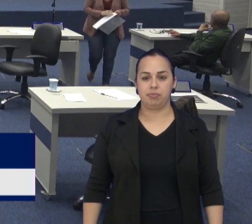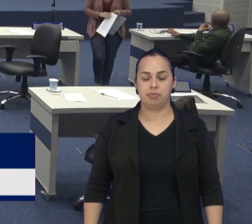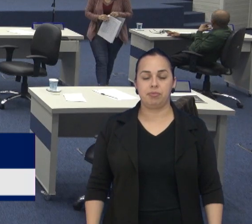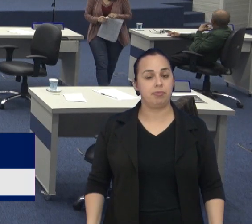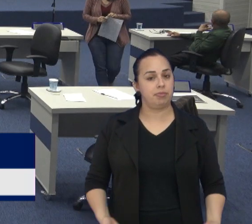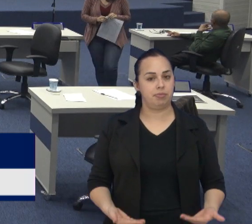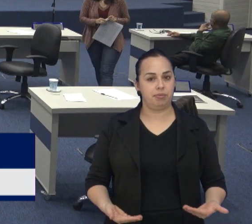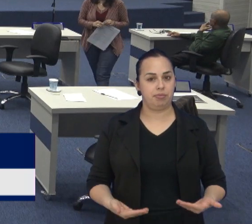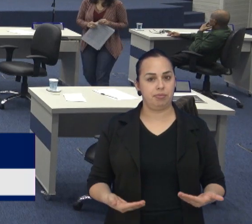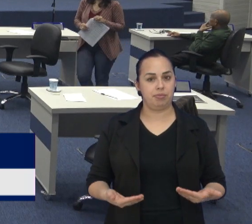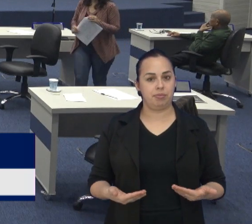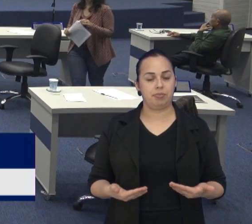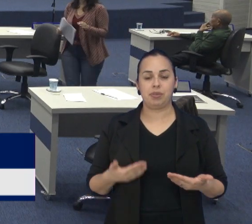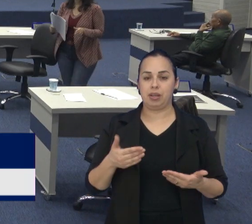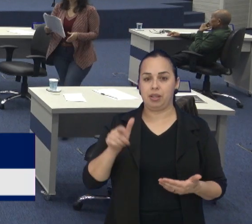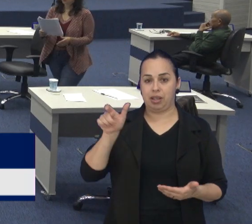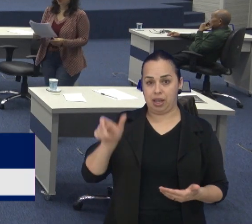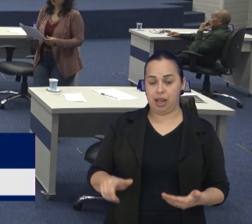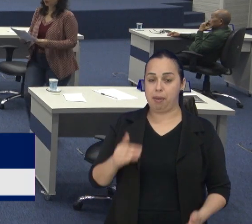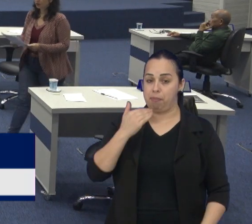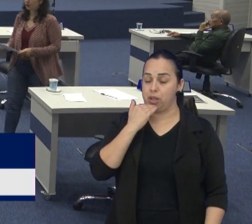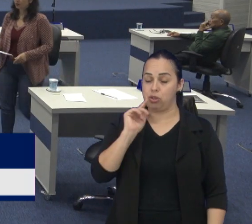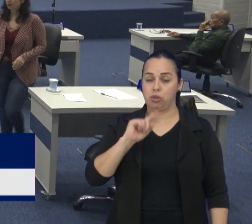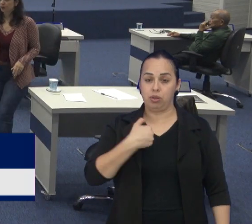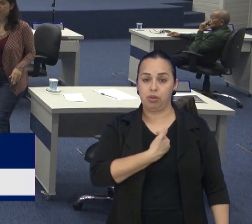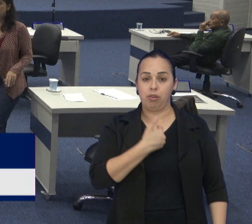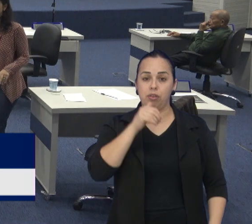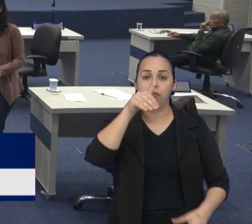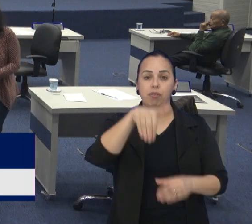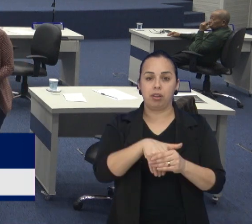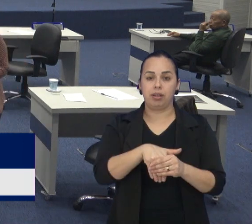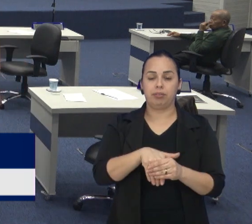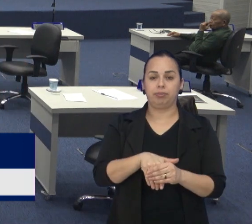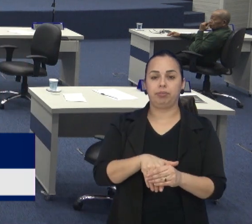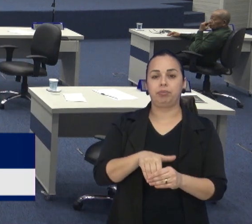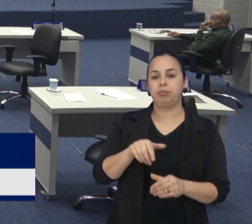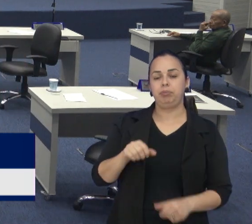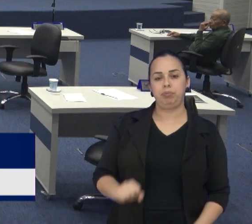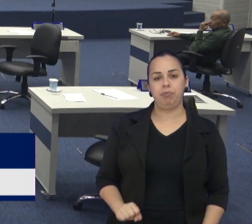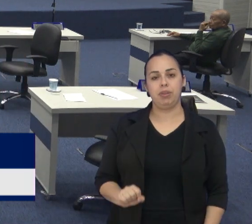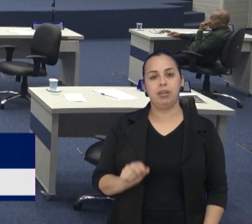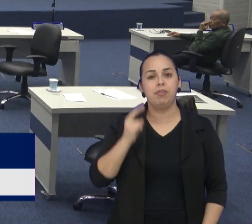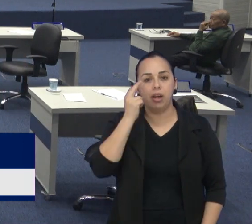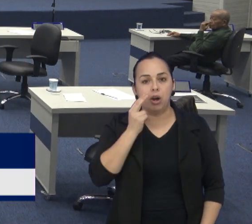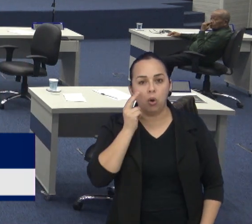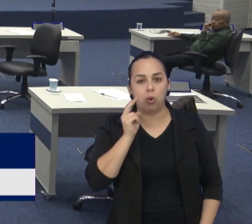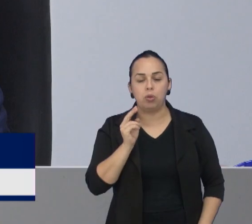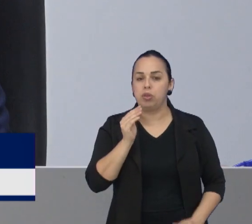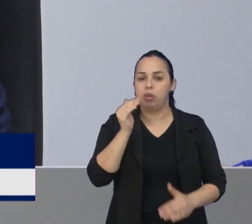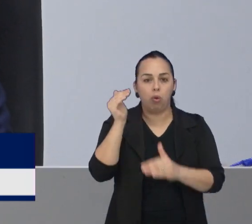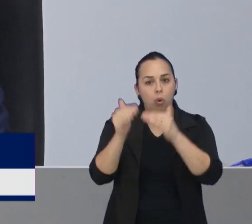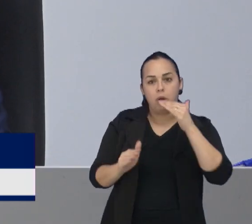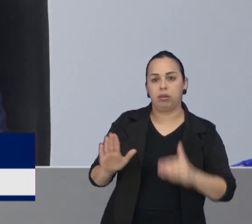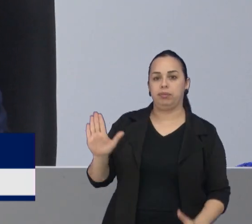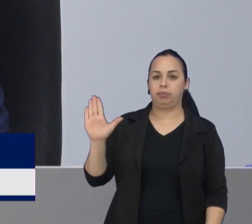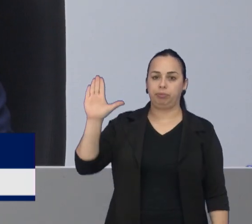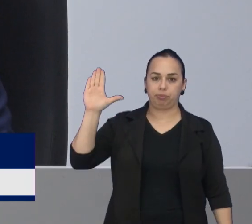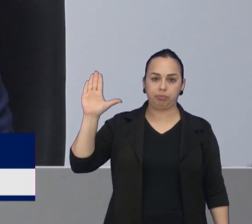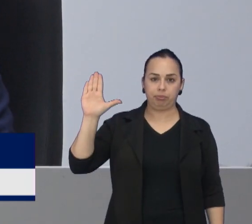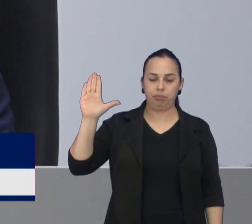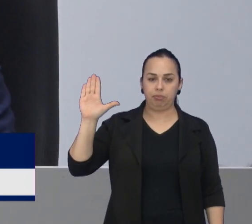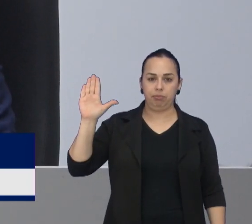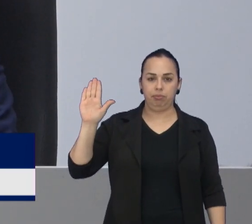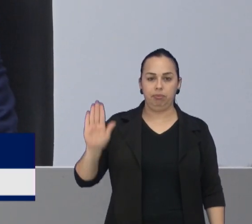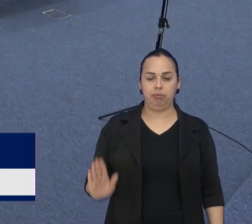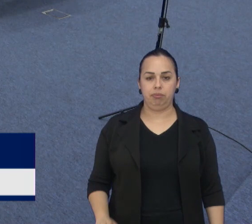Em votação, o pedido verbal da vereadora Juliana Fraga. Vereadores favoráveis permaneçam como estão, os contrários que